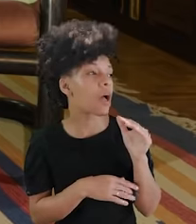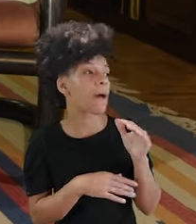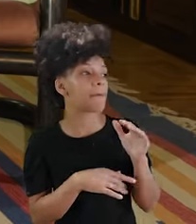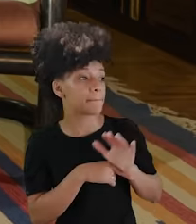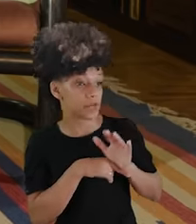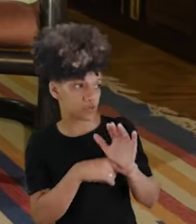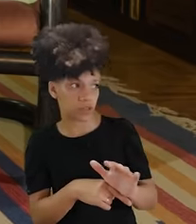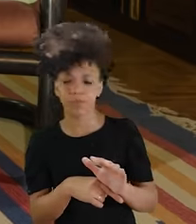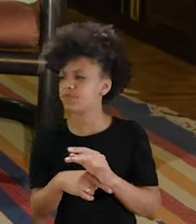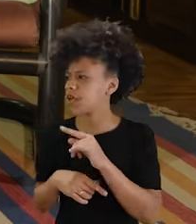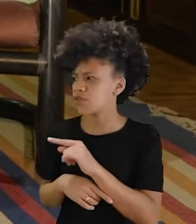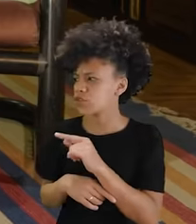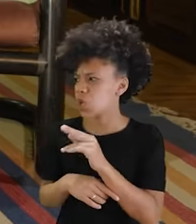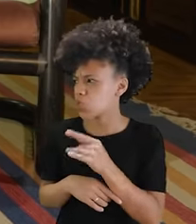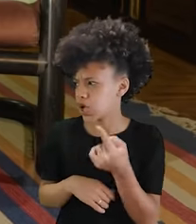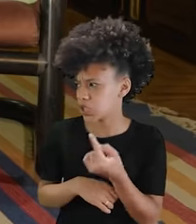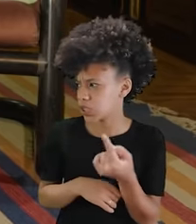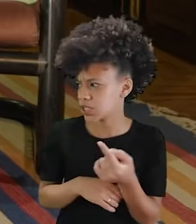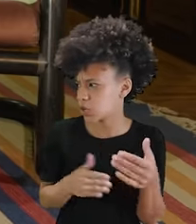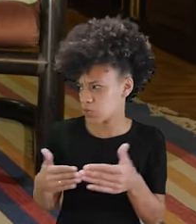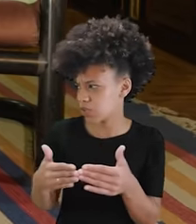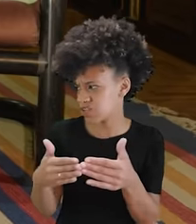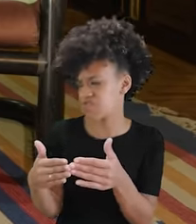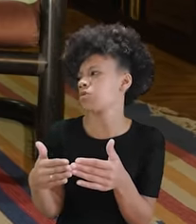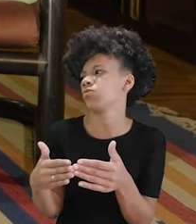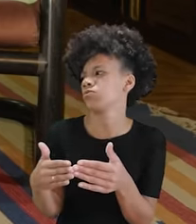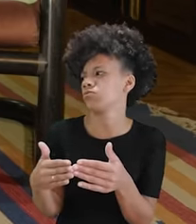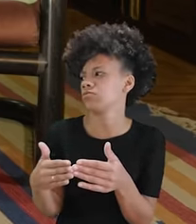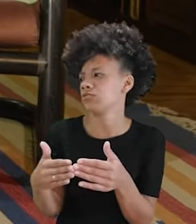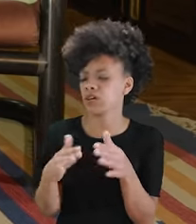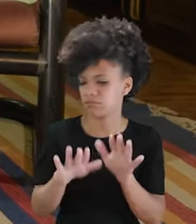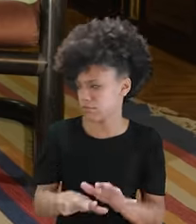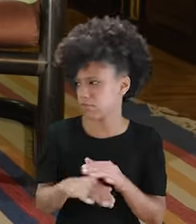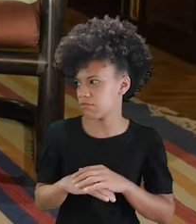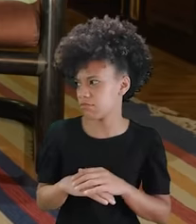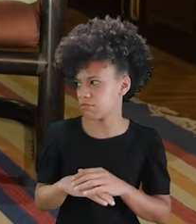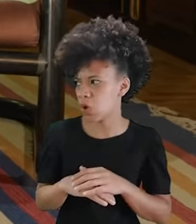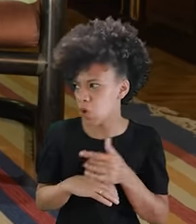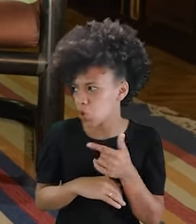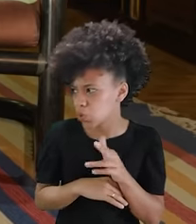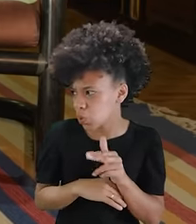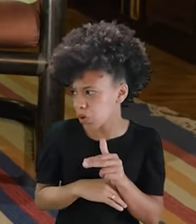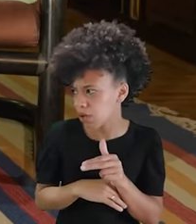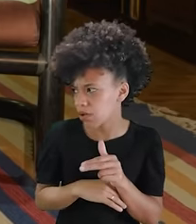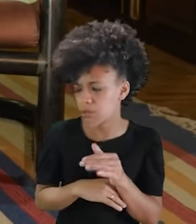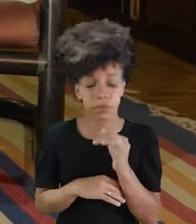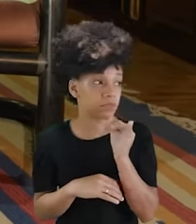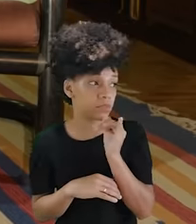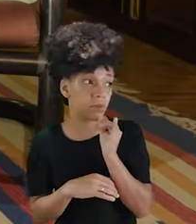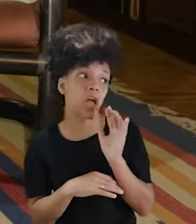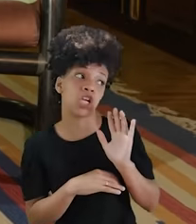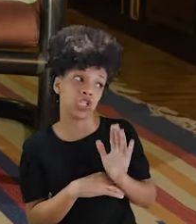embarcados vocês tripulantes Já ficamos quando ela em doc é dry-dock